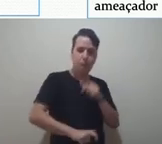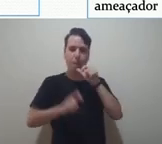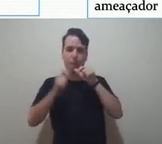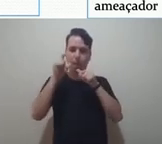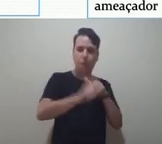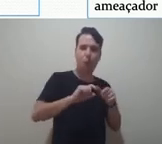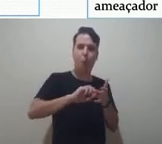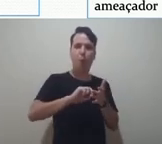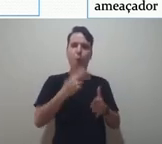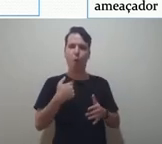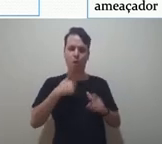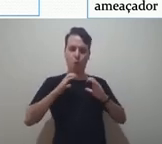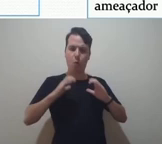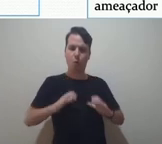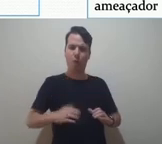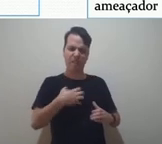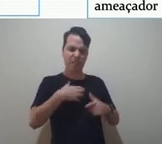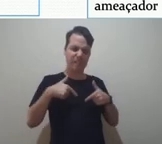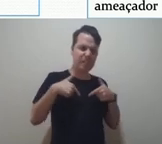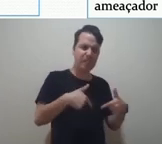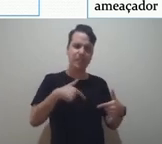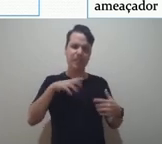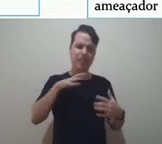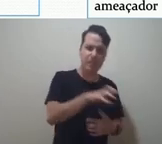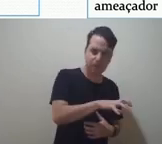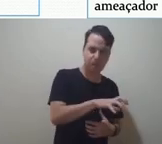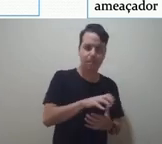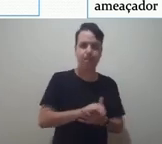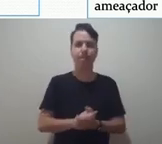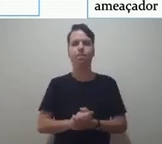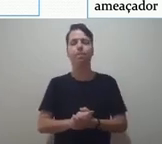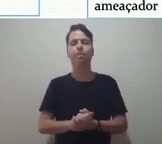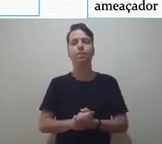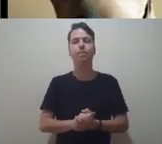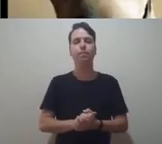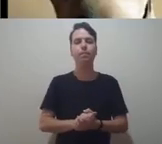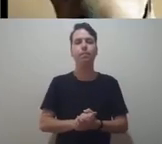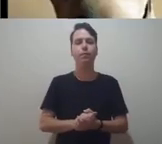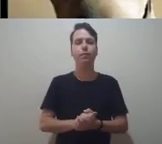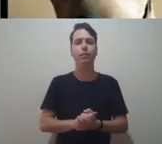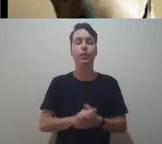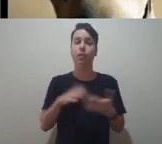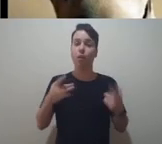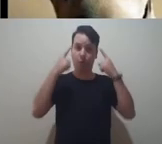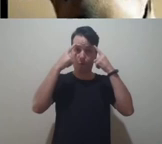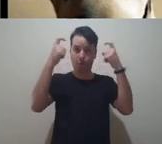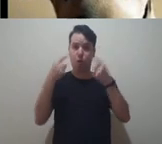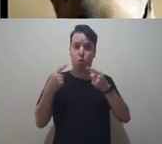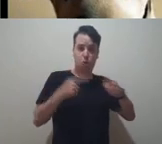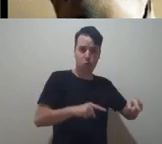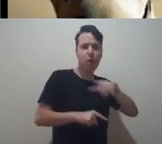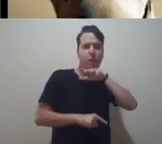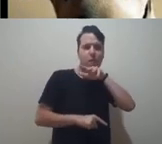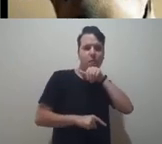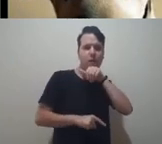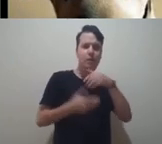verbais ou os comportamentos ameaçadores contra esses animais. Então, a violência